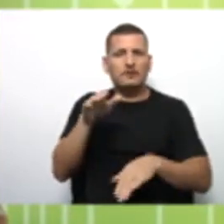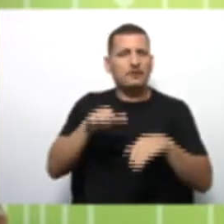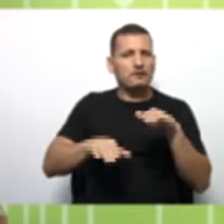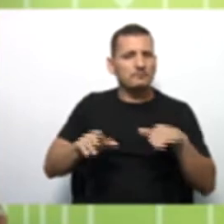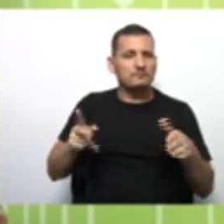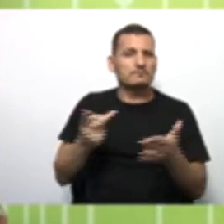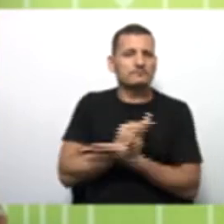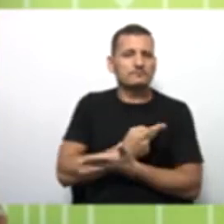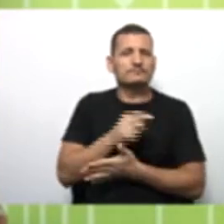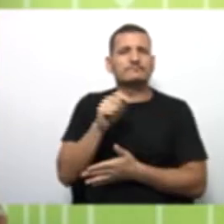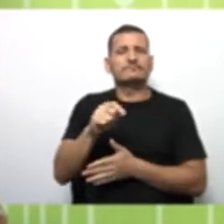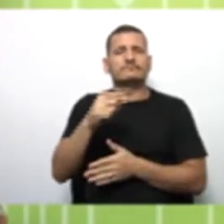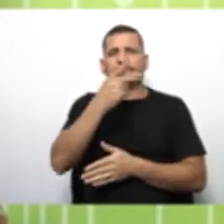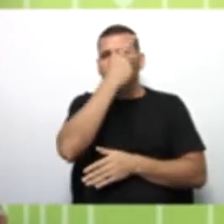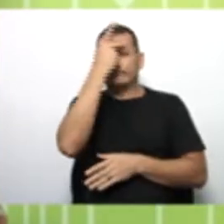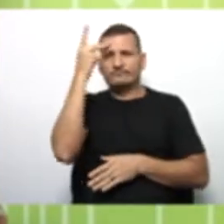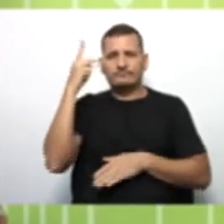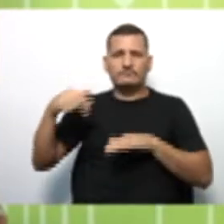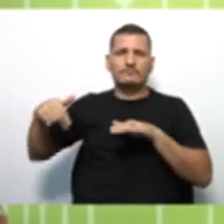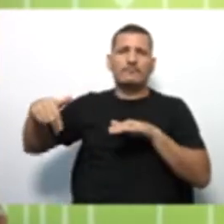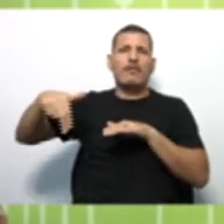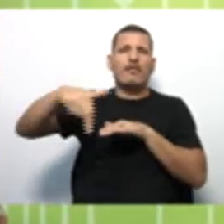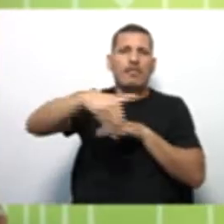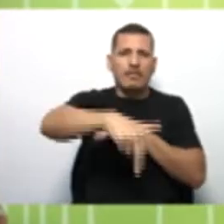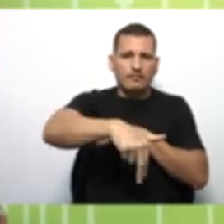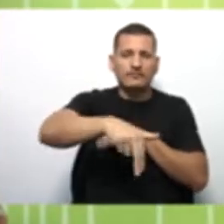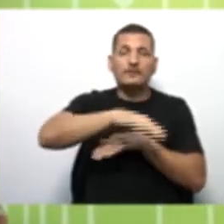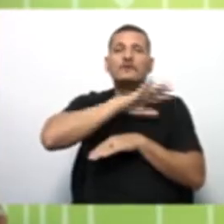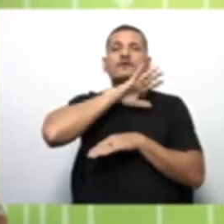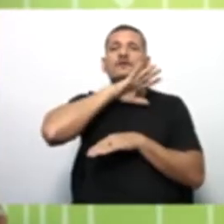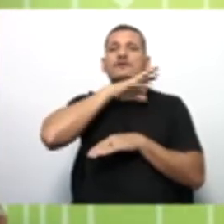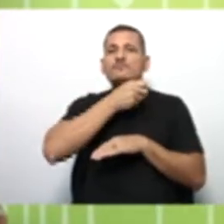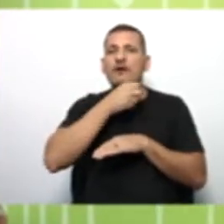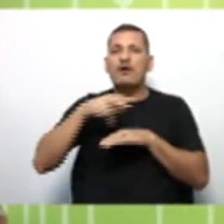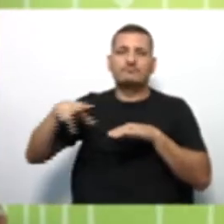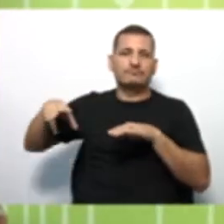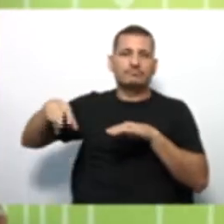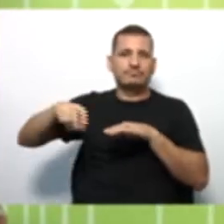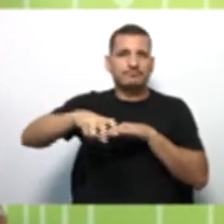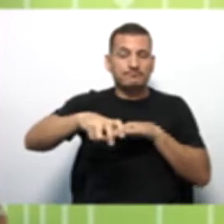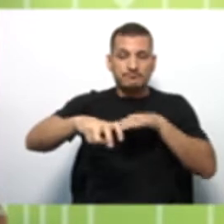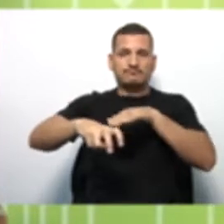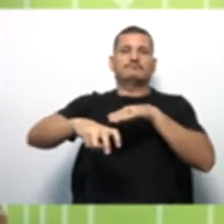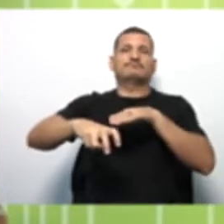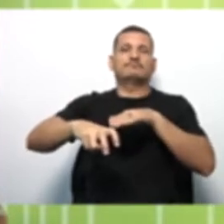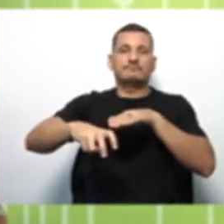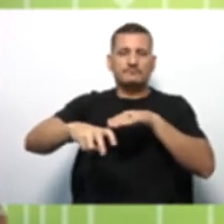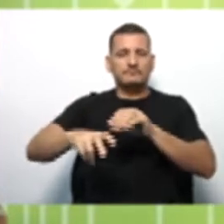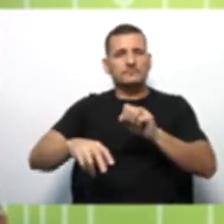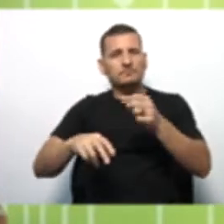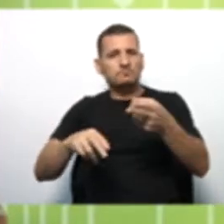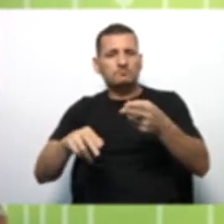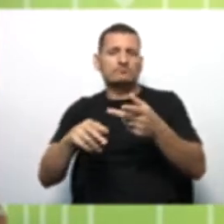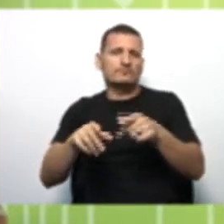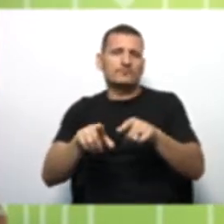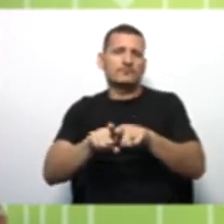acontecem, um pedestre que atravessa fora da faixa, um animal que aparece na sua frente, até